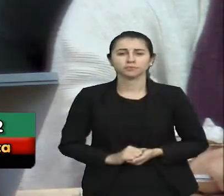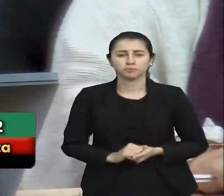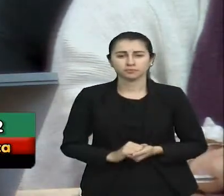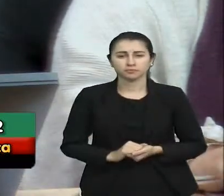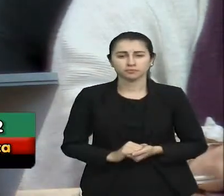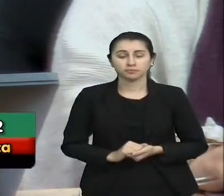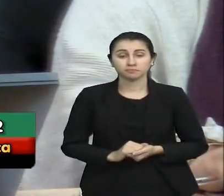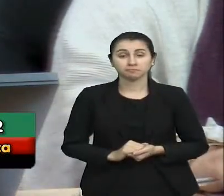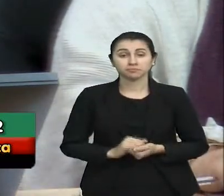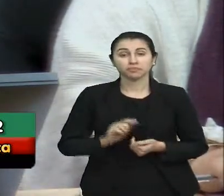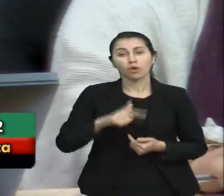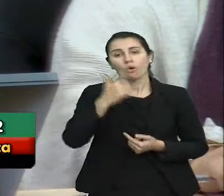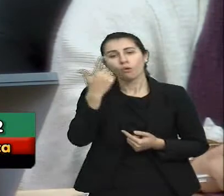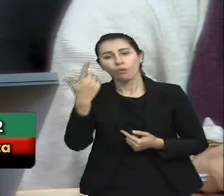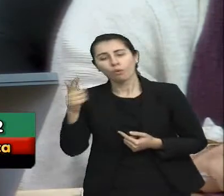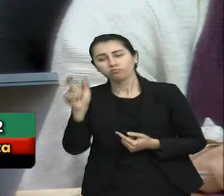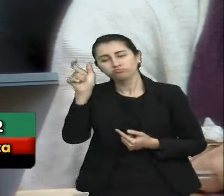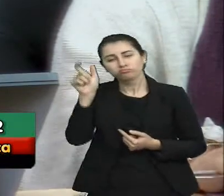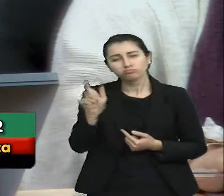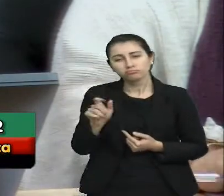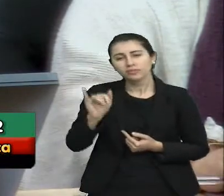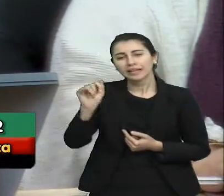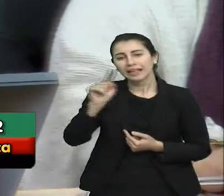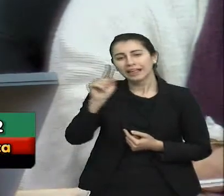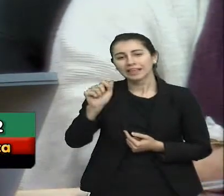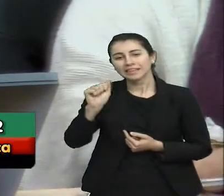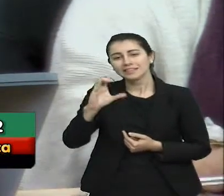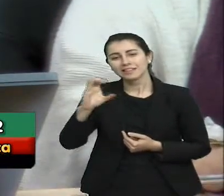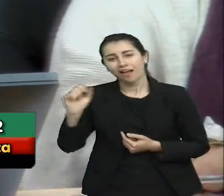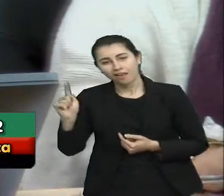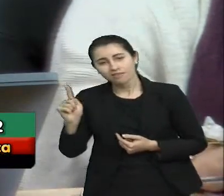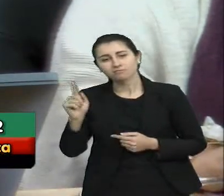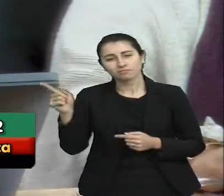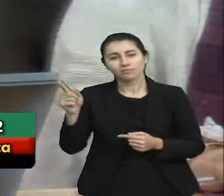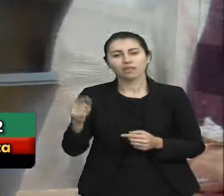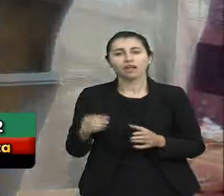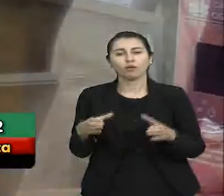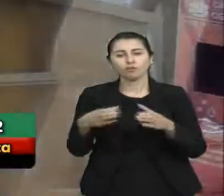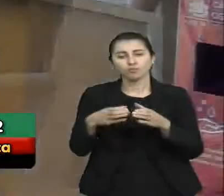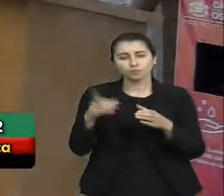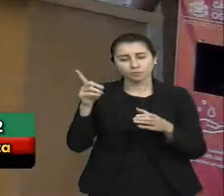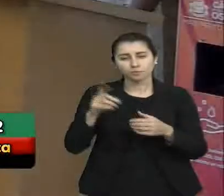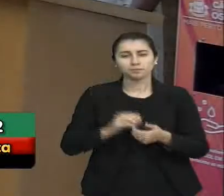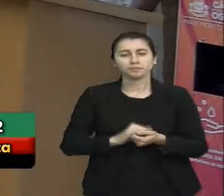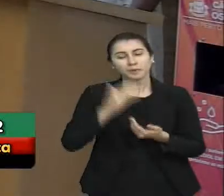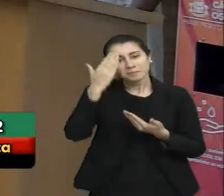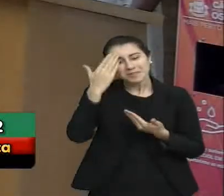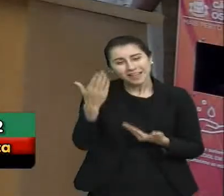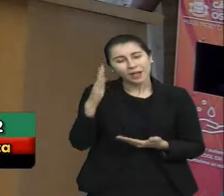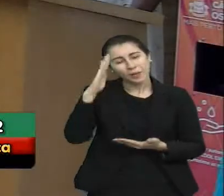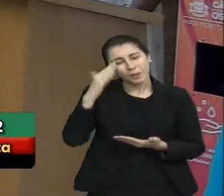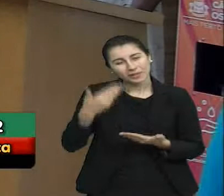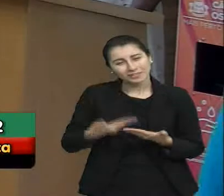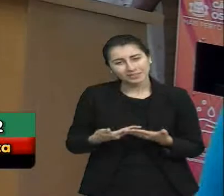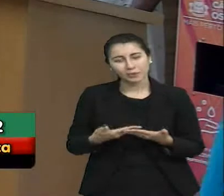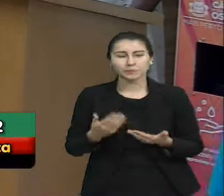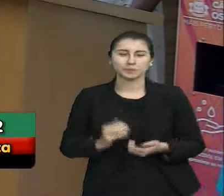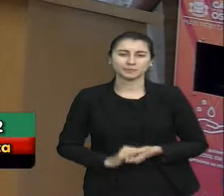do Isaac da Silva Santos, do Palácio de Iansã. Obrigada, viu, gente, pela compreensão.